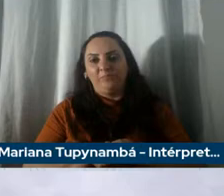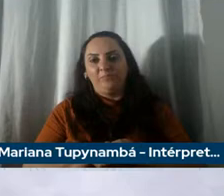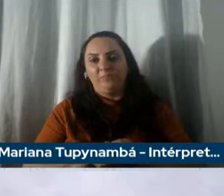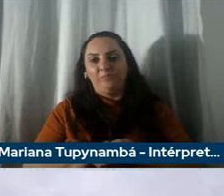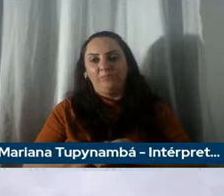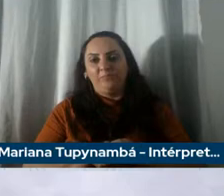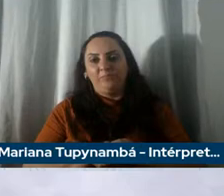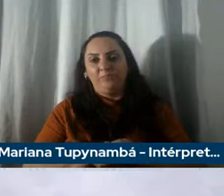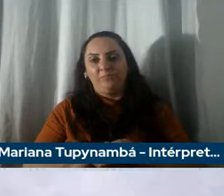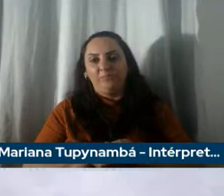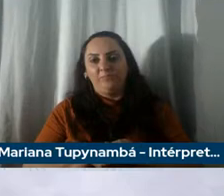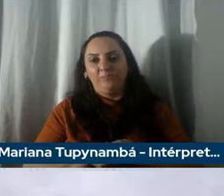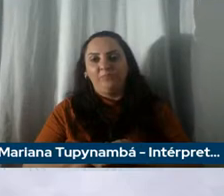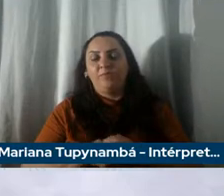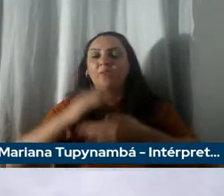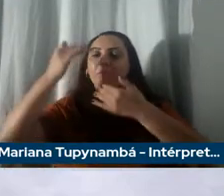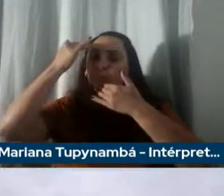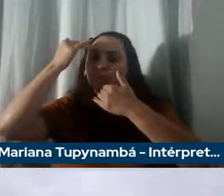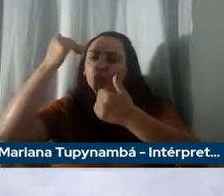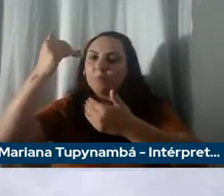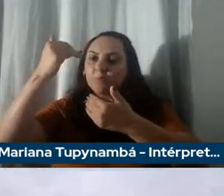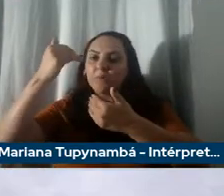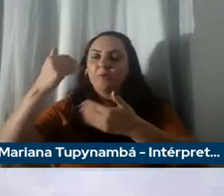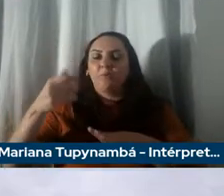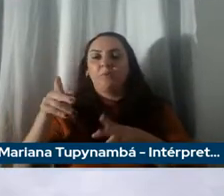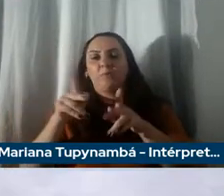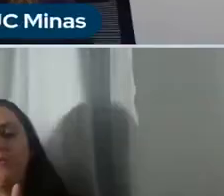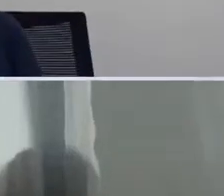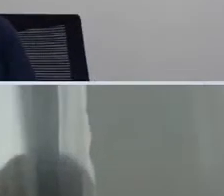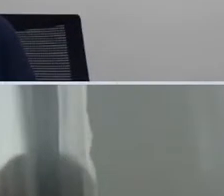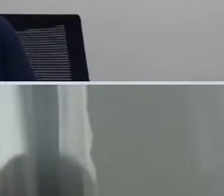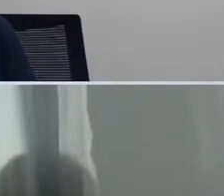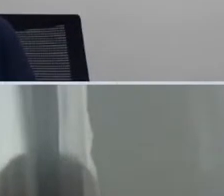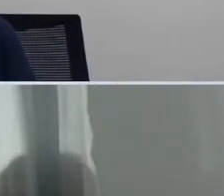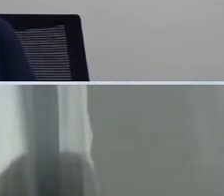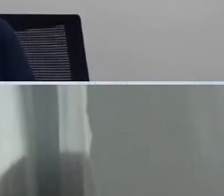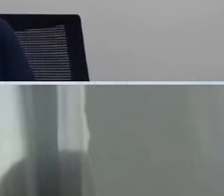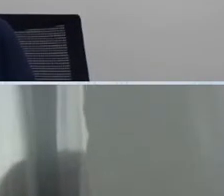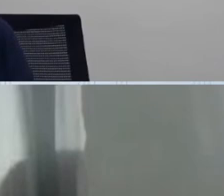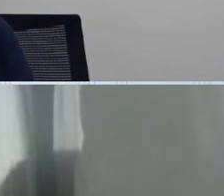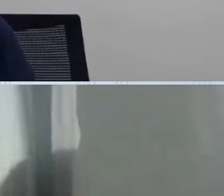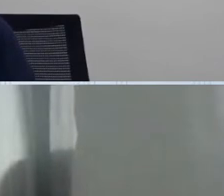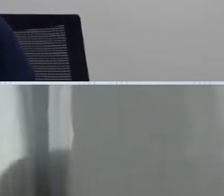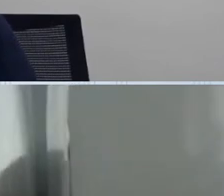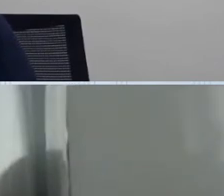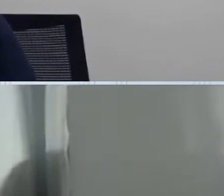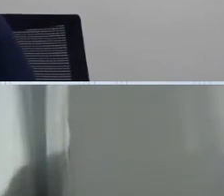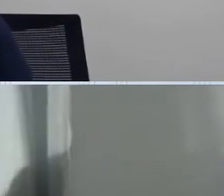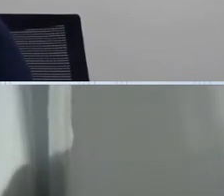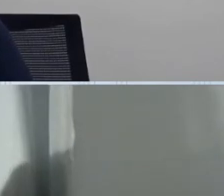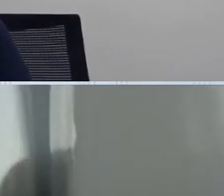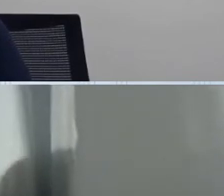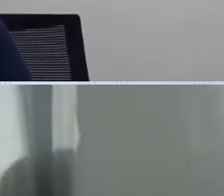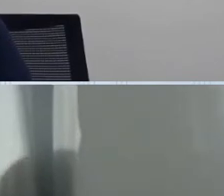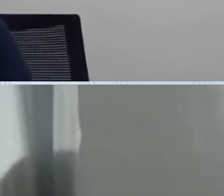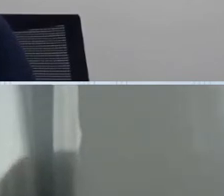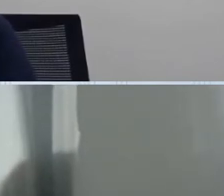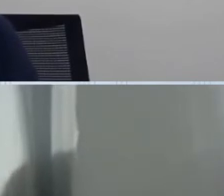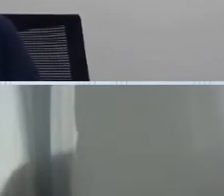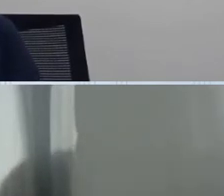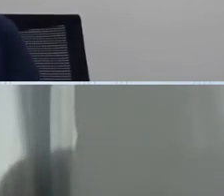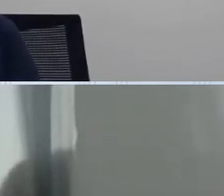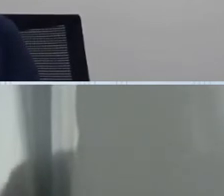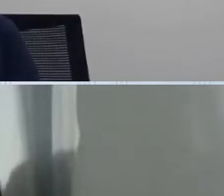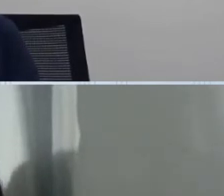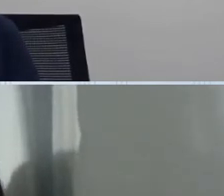muito obrigado mais uma vez senhor Antônio Filosa pela aula magna agradecemos a presença de todos